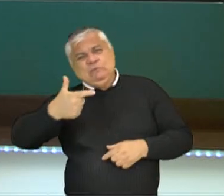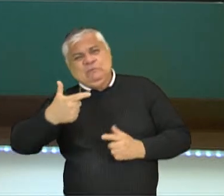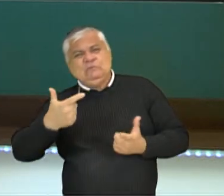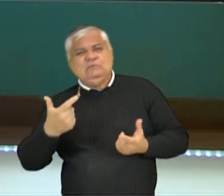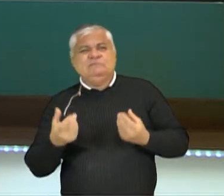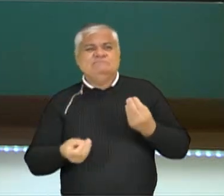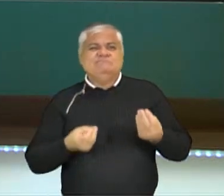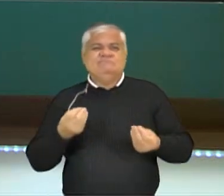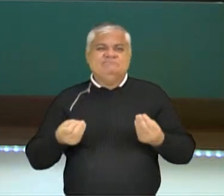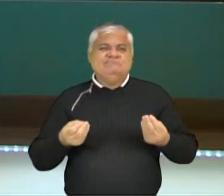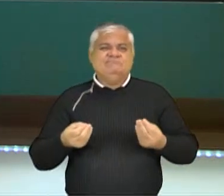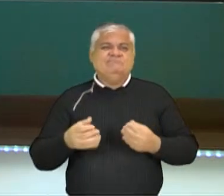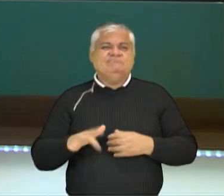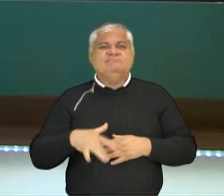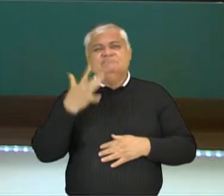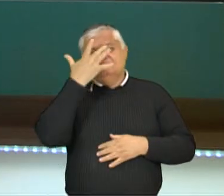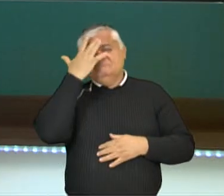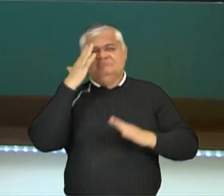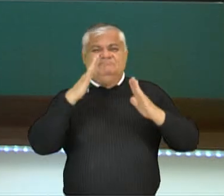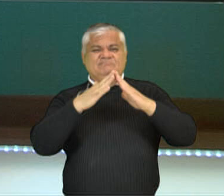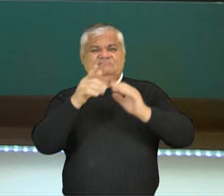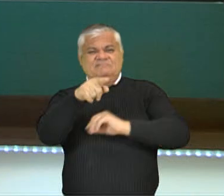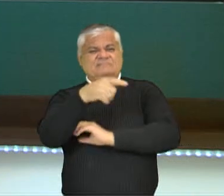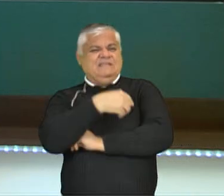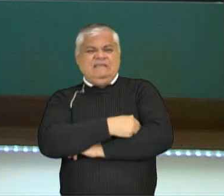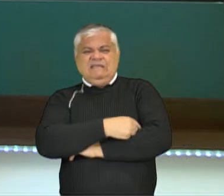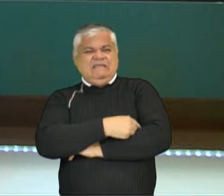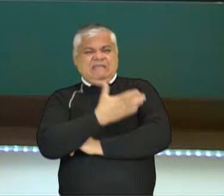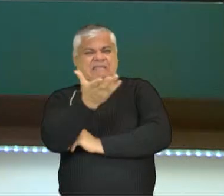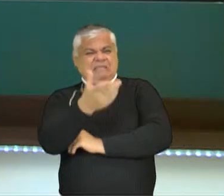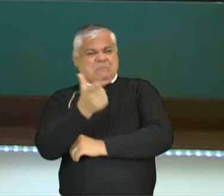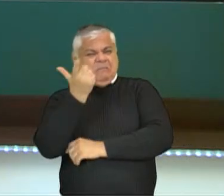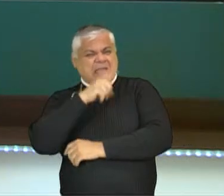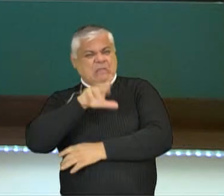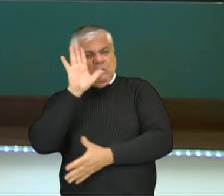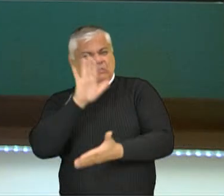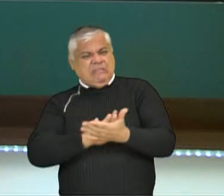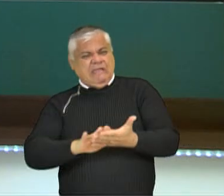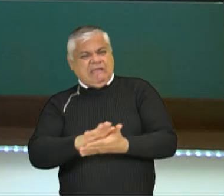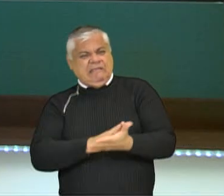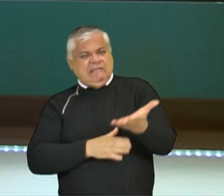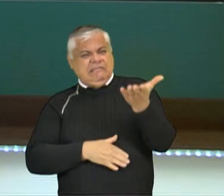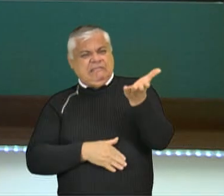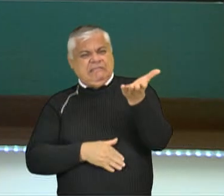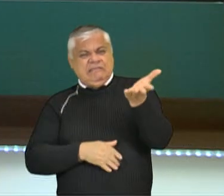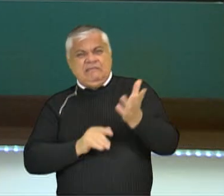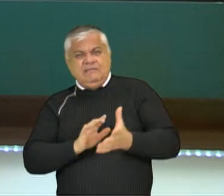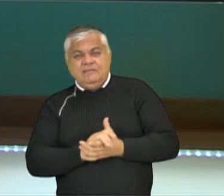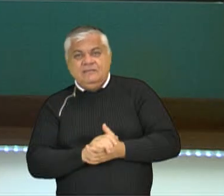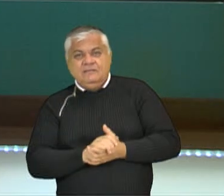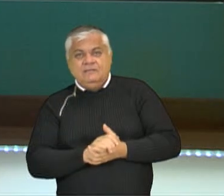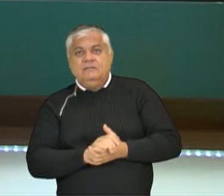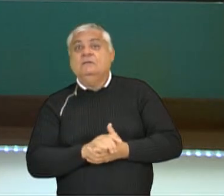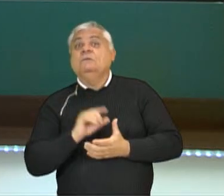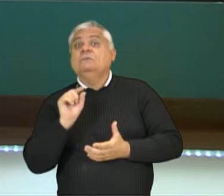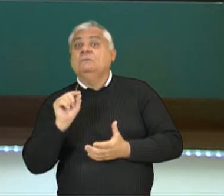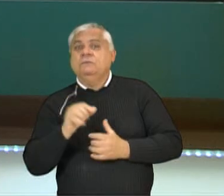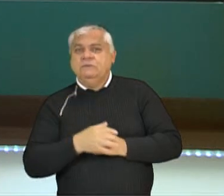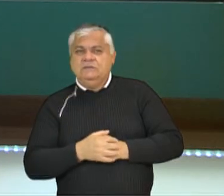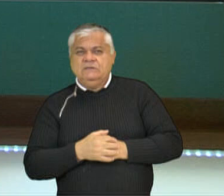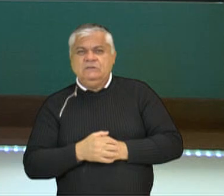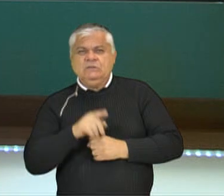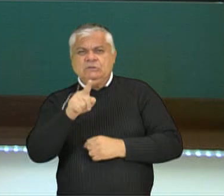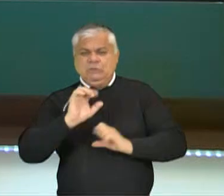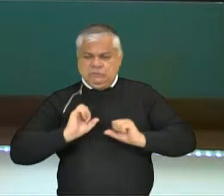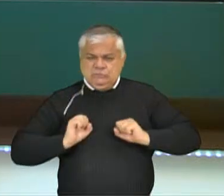E aí o consumidor que está lá em casa fala, pô, o cara não ganhou nenhuma medalha, né? Poxa, todo